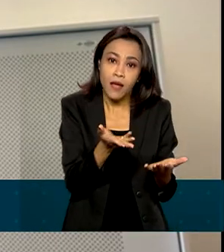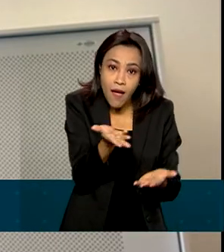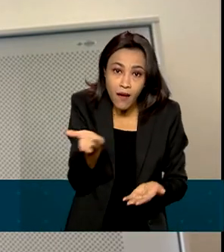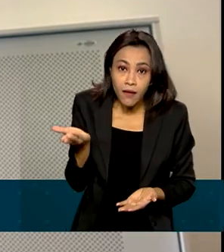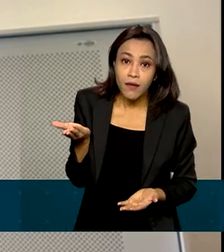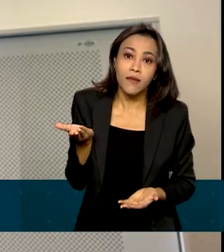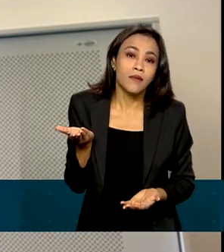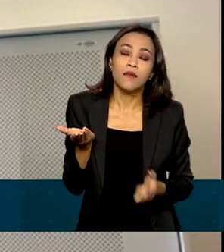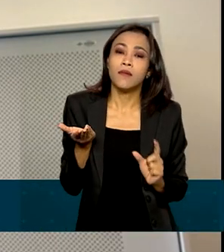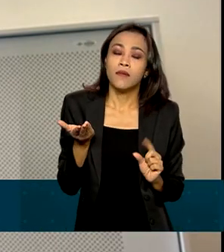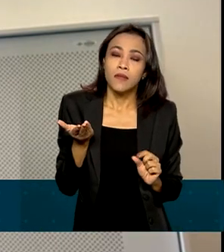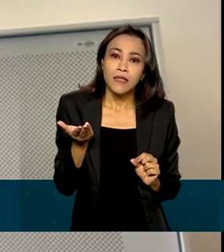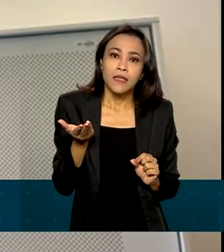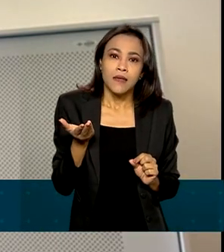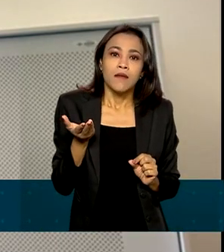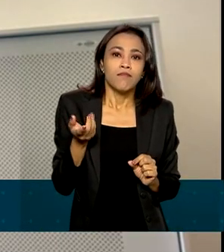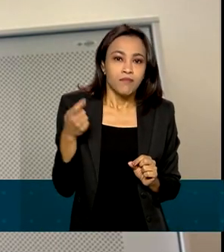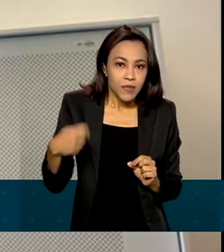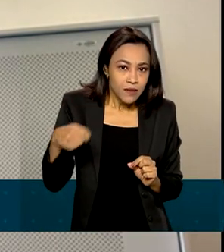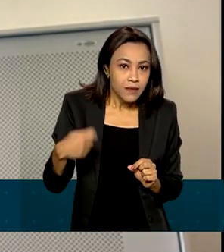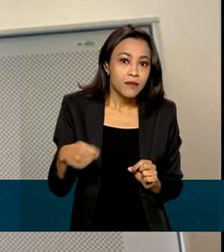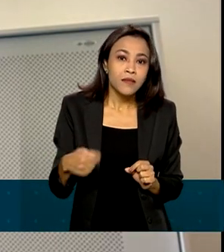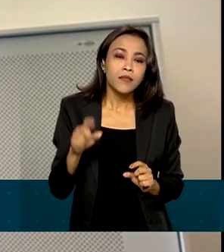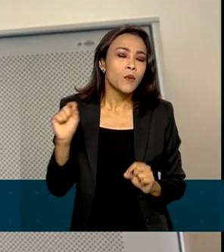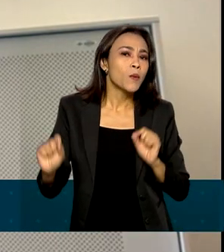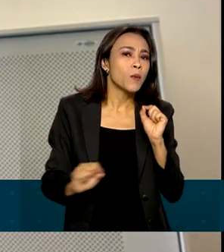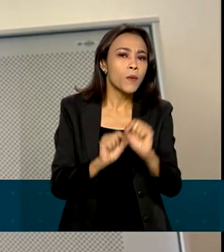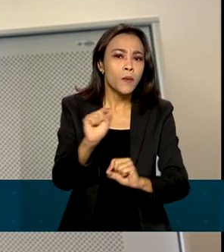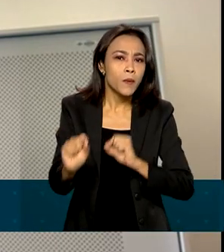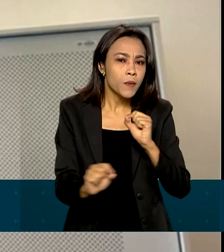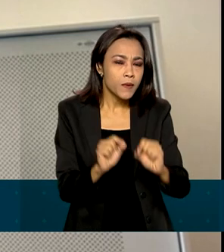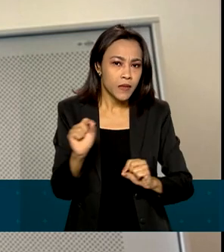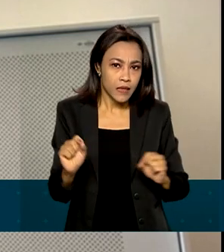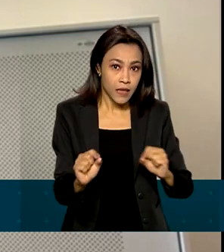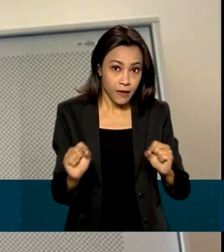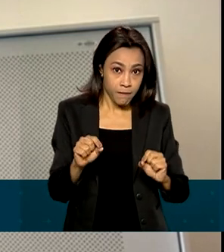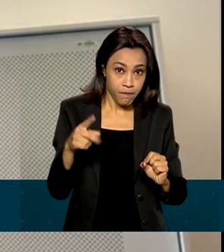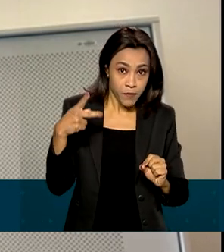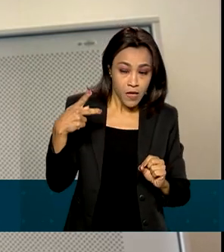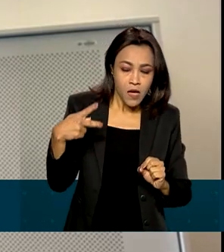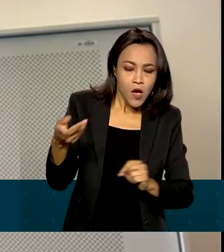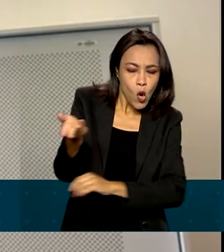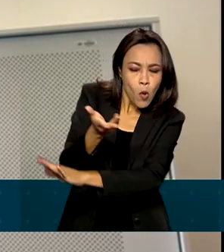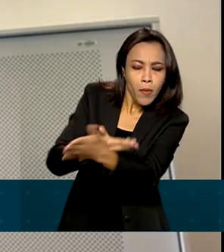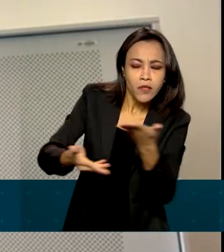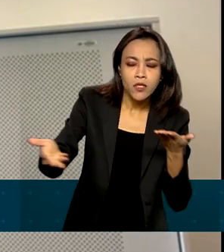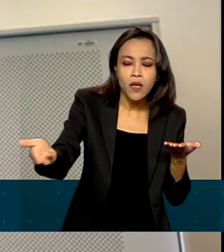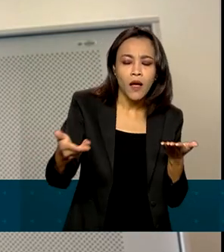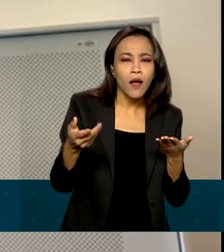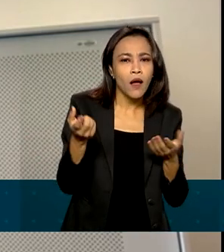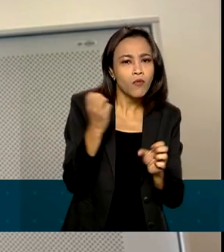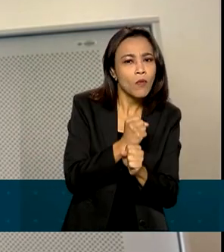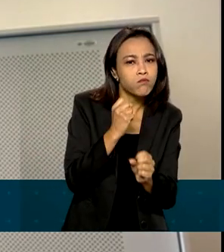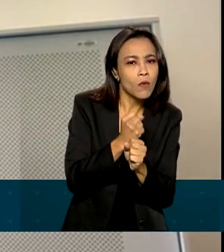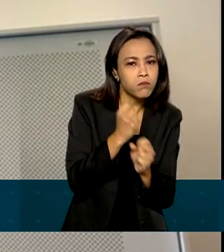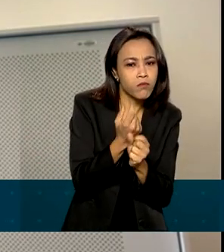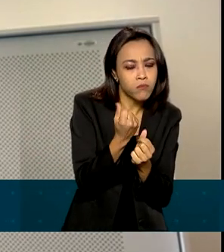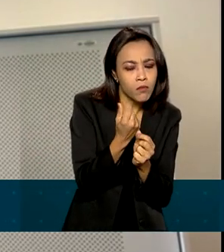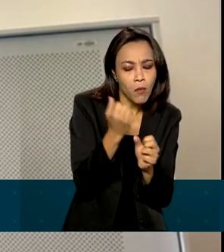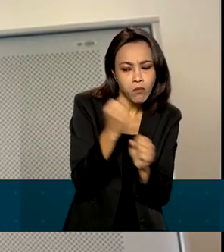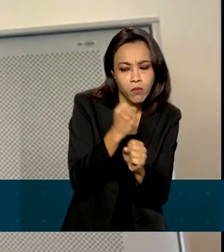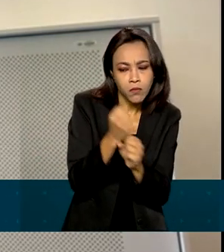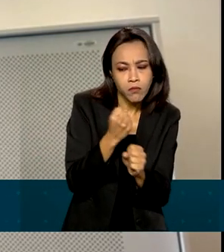empresas façam o compartilhamento do seu faturamento, das suas informações da